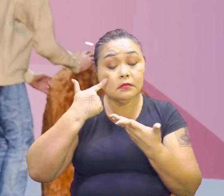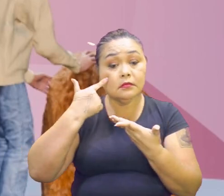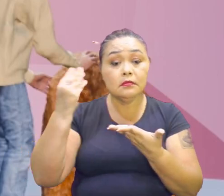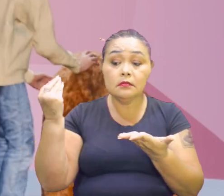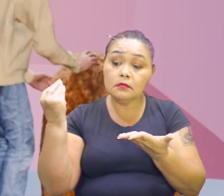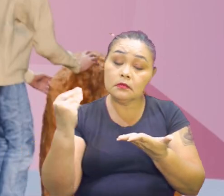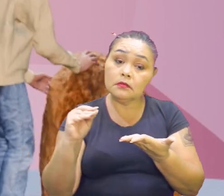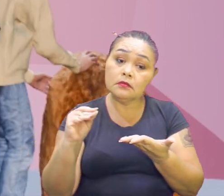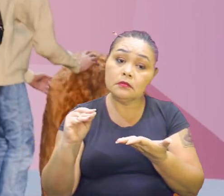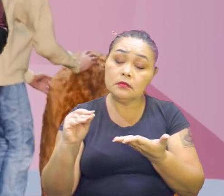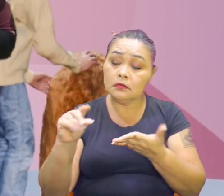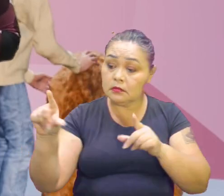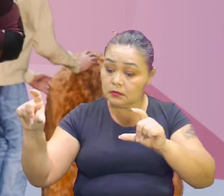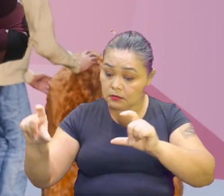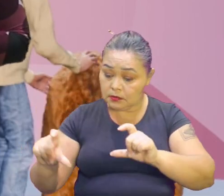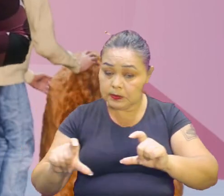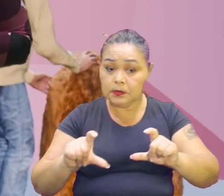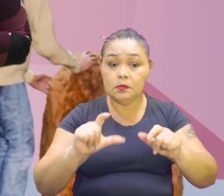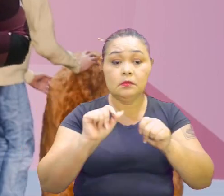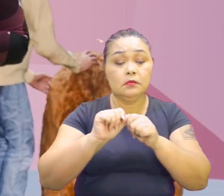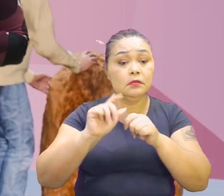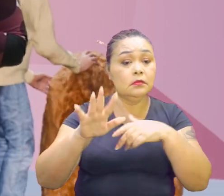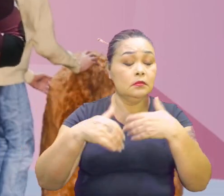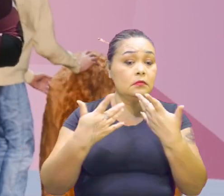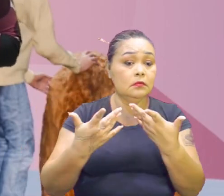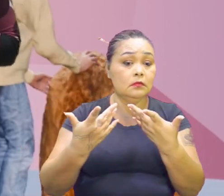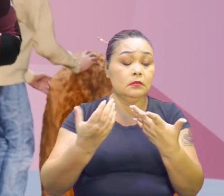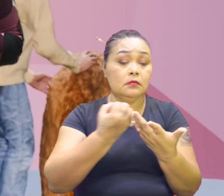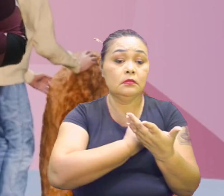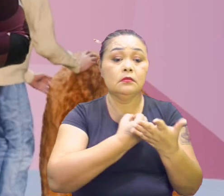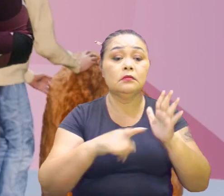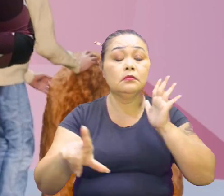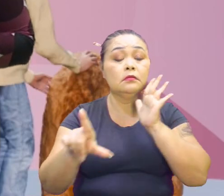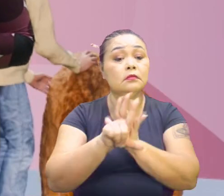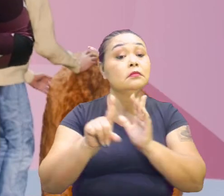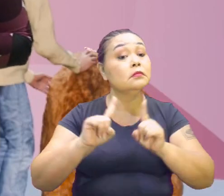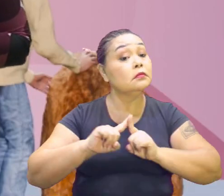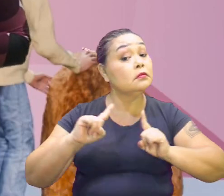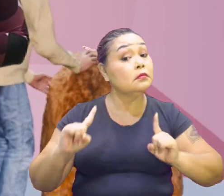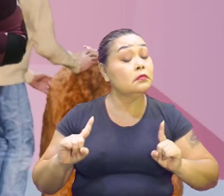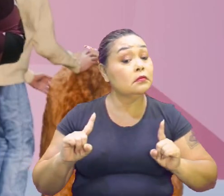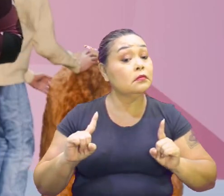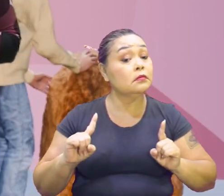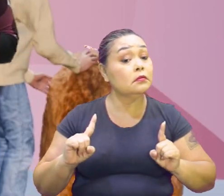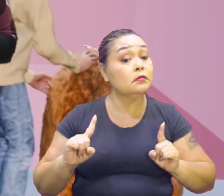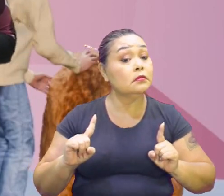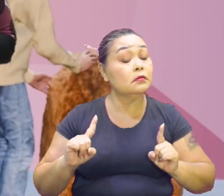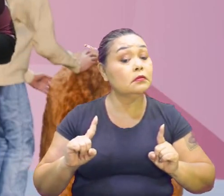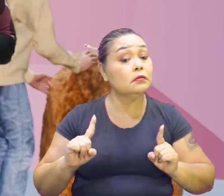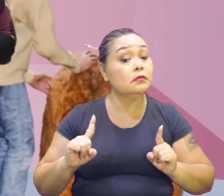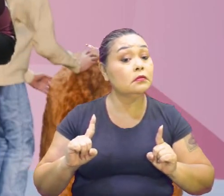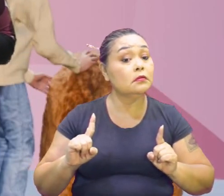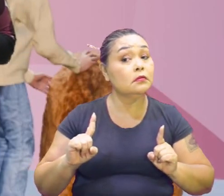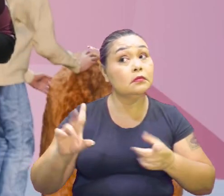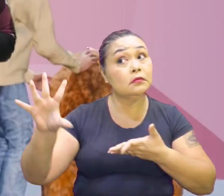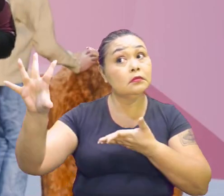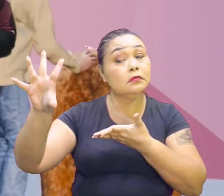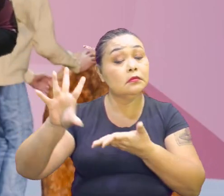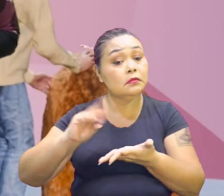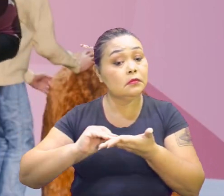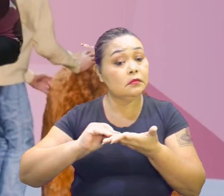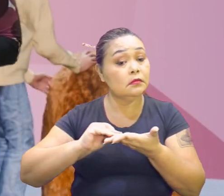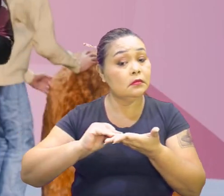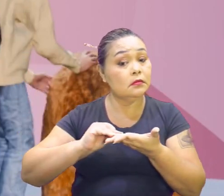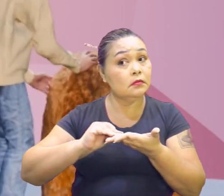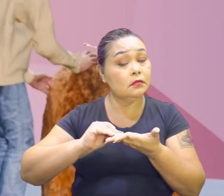lá o parágrafo, o artigo, o número da lei, mas só que você não vai copiar, fazer